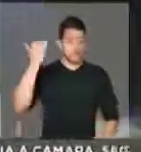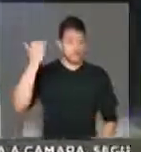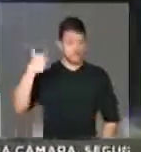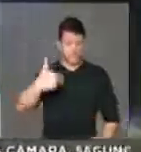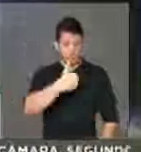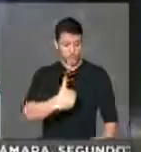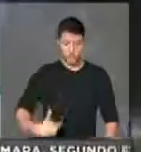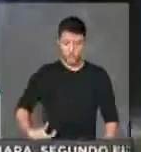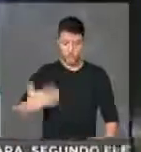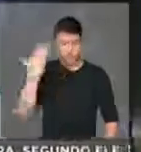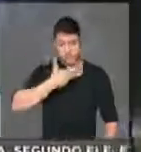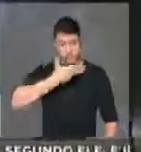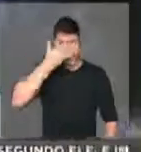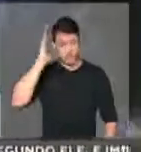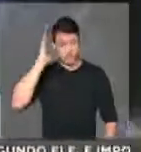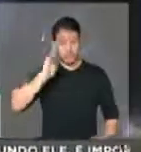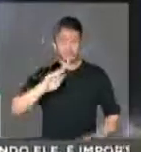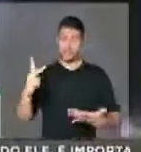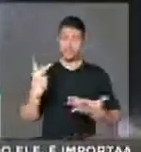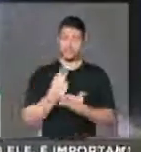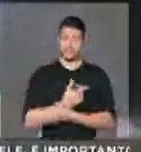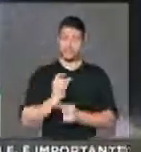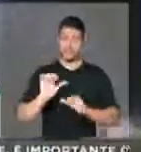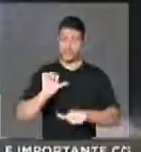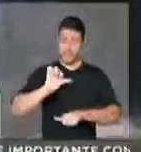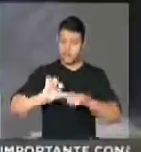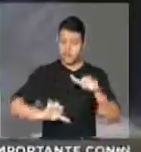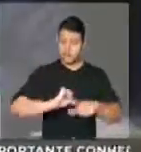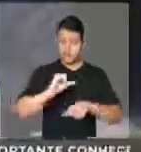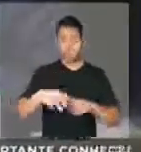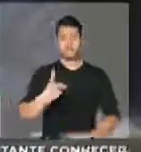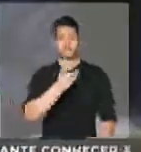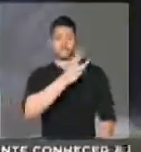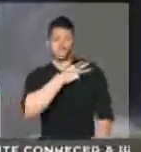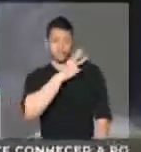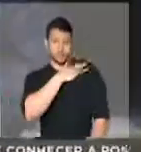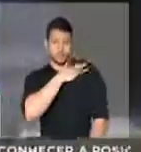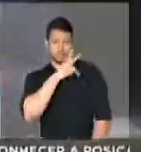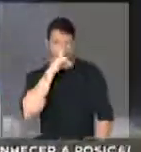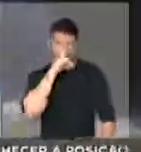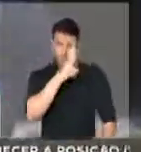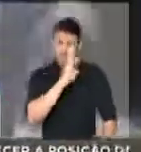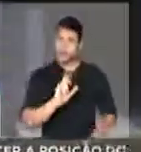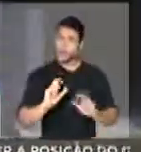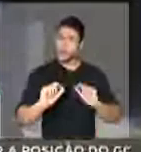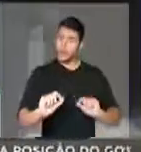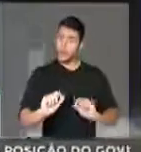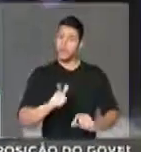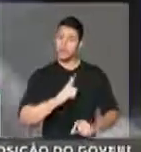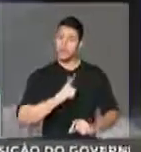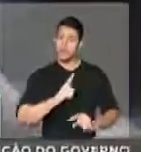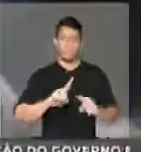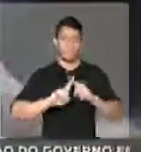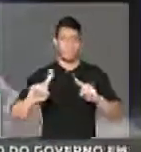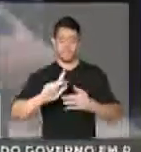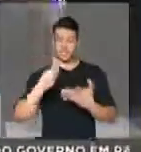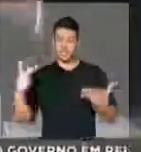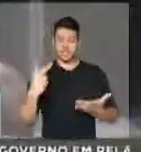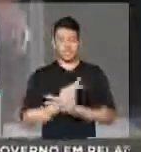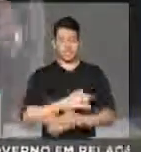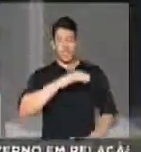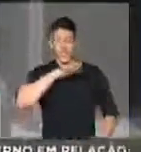Temer, tivemos a reforma do ensino médio através de medida provisória e foi um